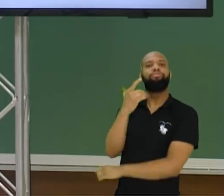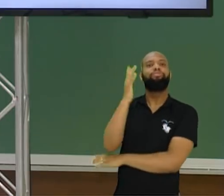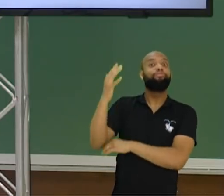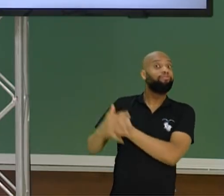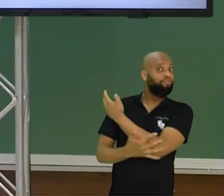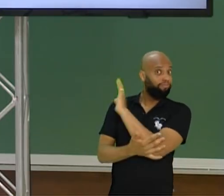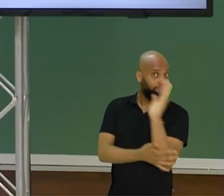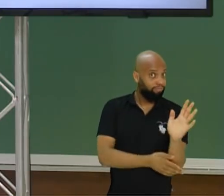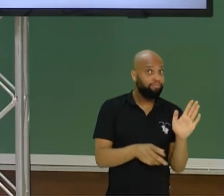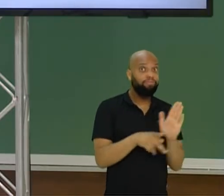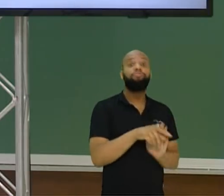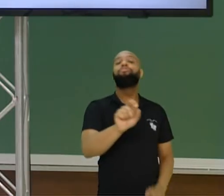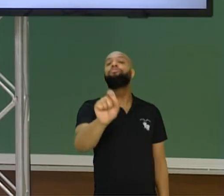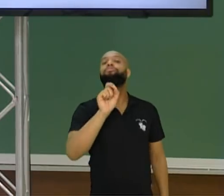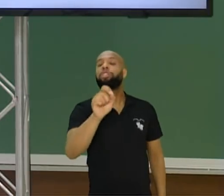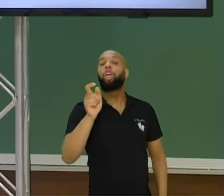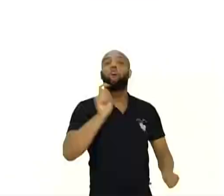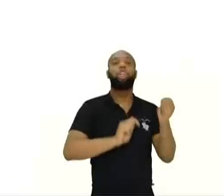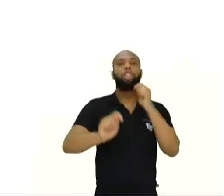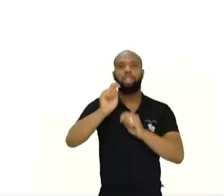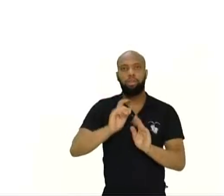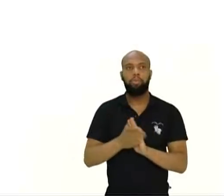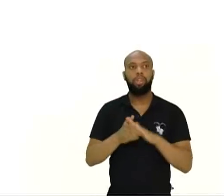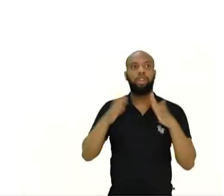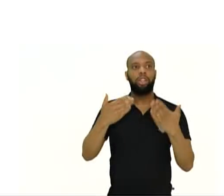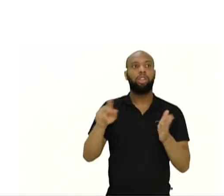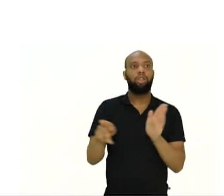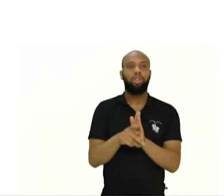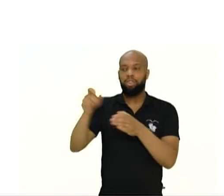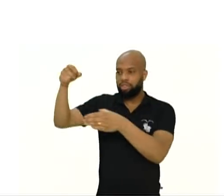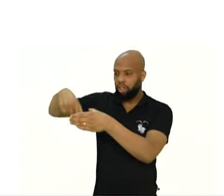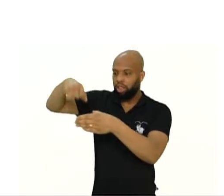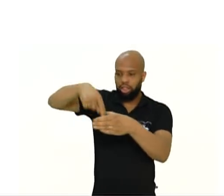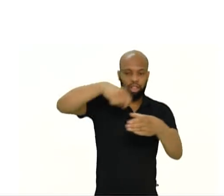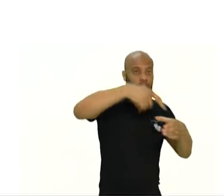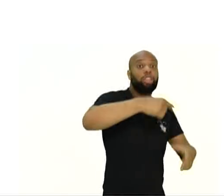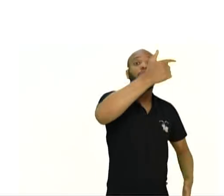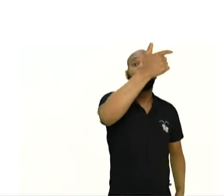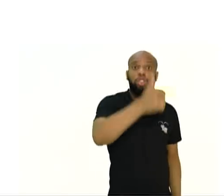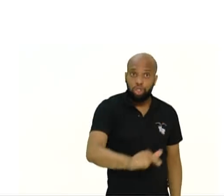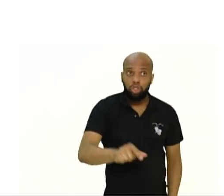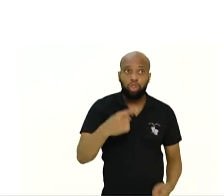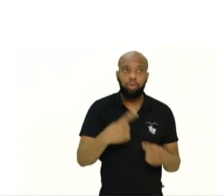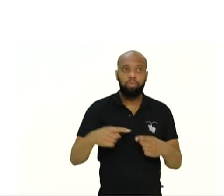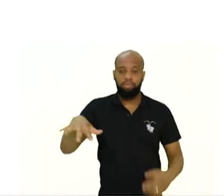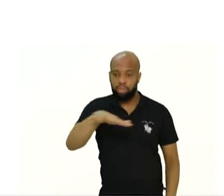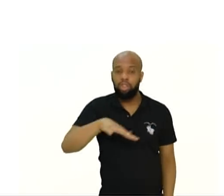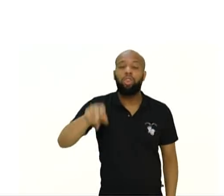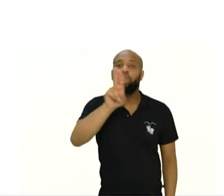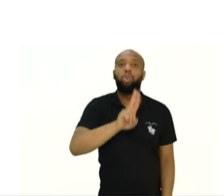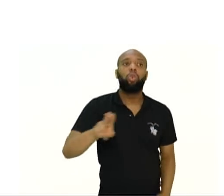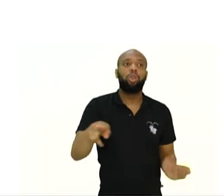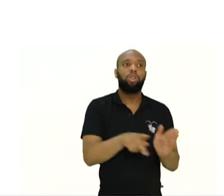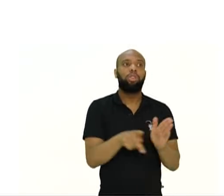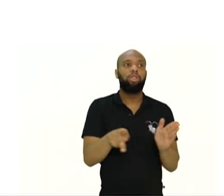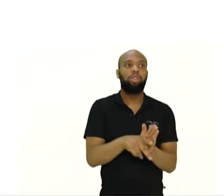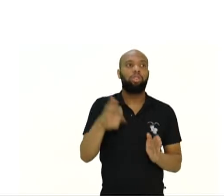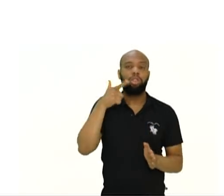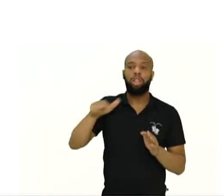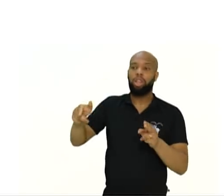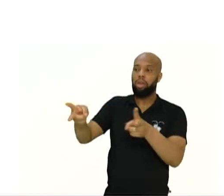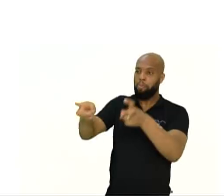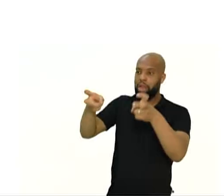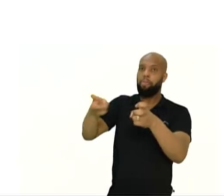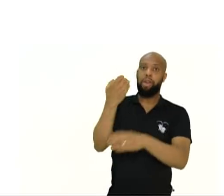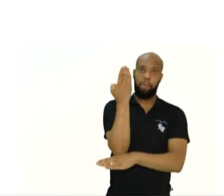recurso é explorado. Então, o reflorestamento, né, de grandes áreas é aproveitado para a extração de